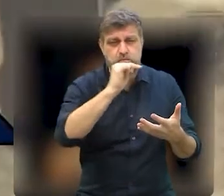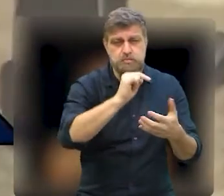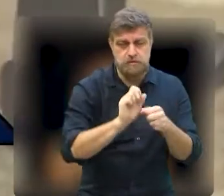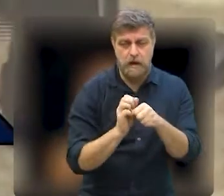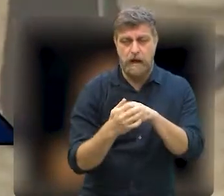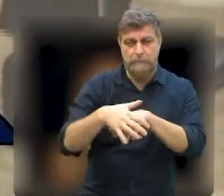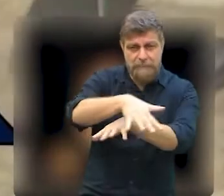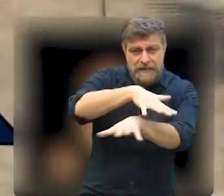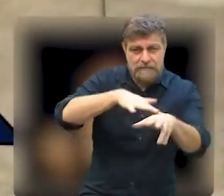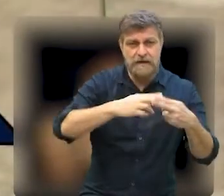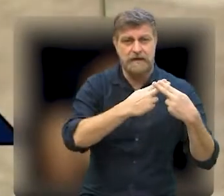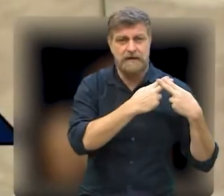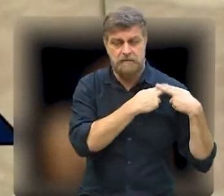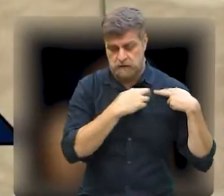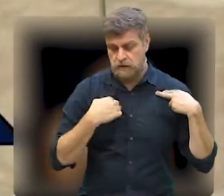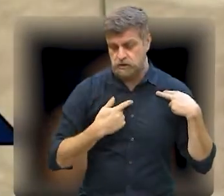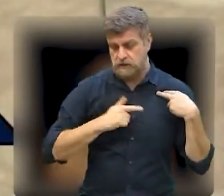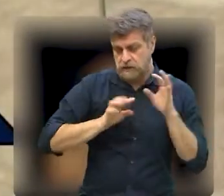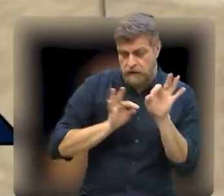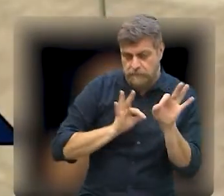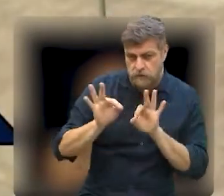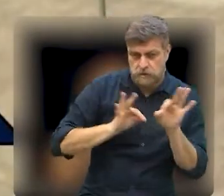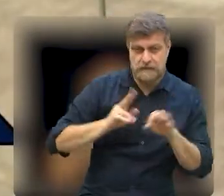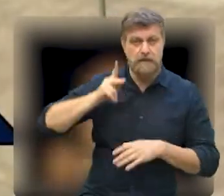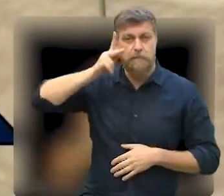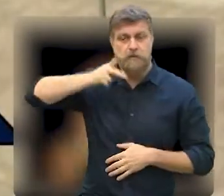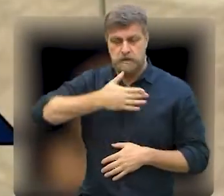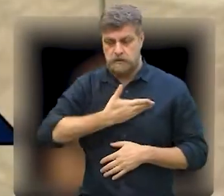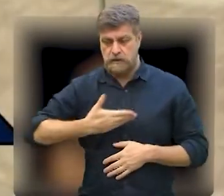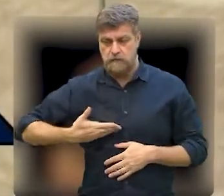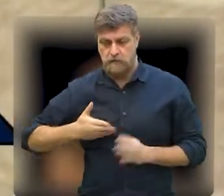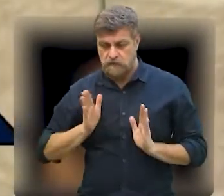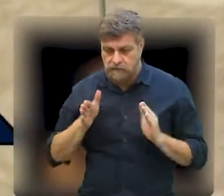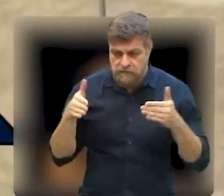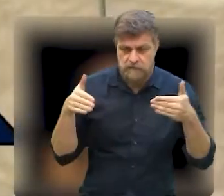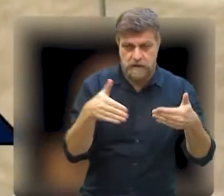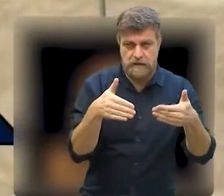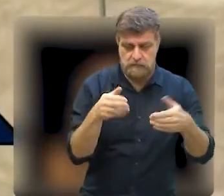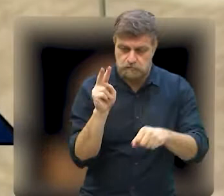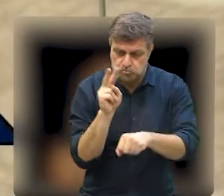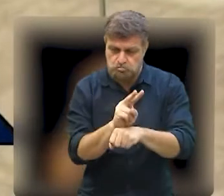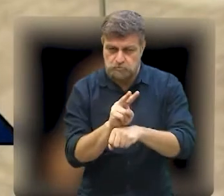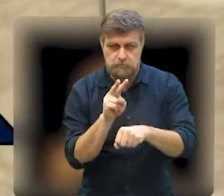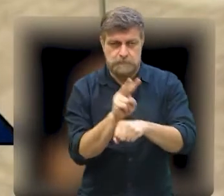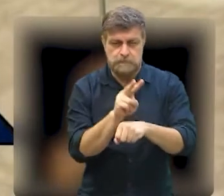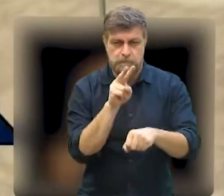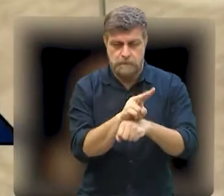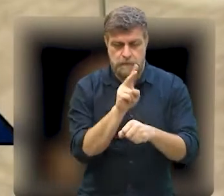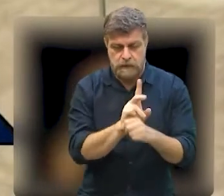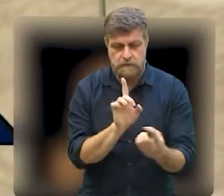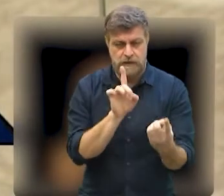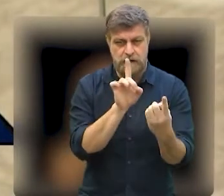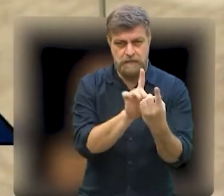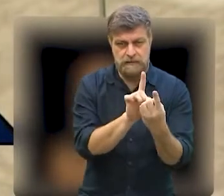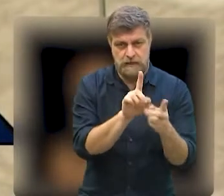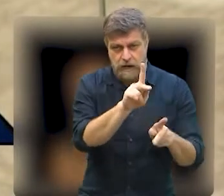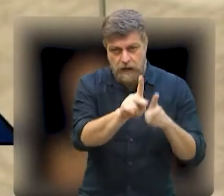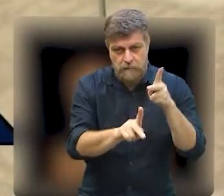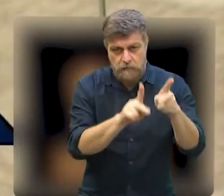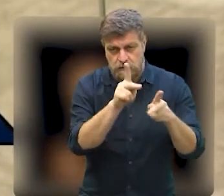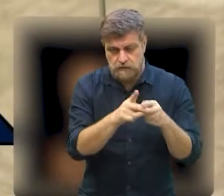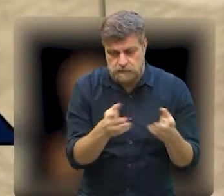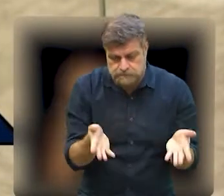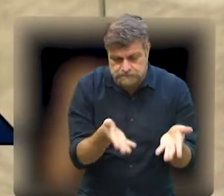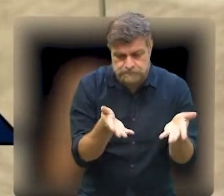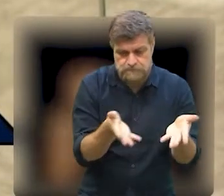pandemia. Agora a responsabilidade é de termos projetos, políticas públicas para que possam, né, ser atendidas no anseio da população